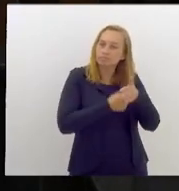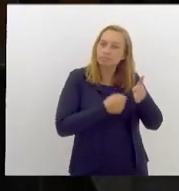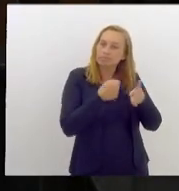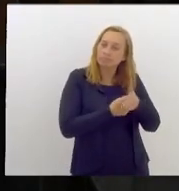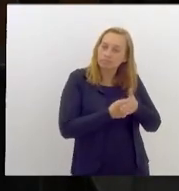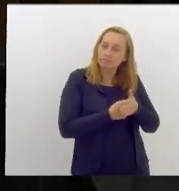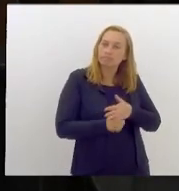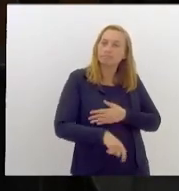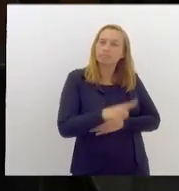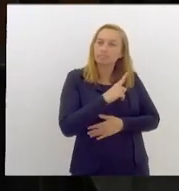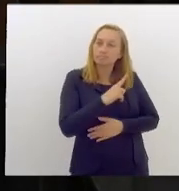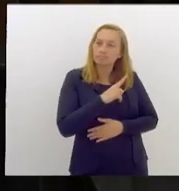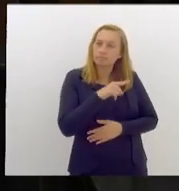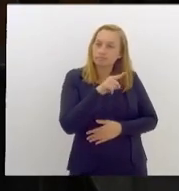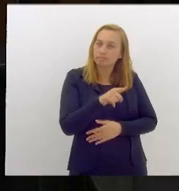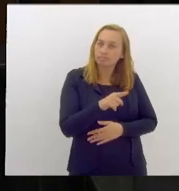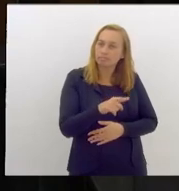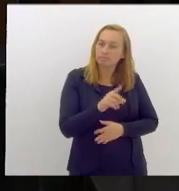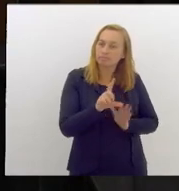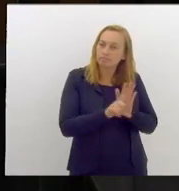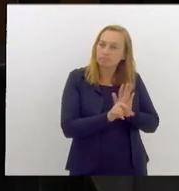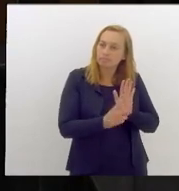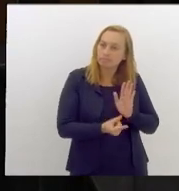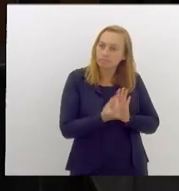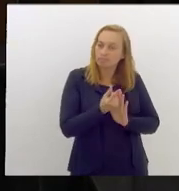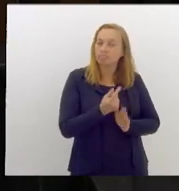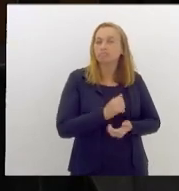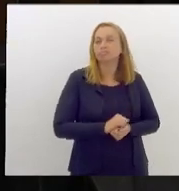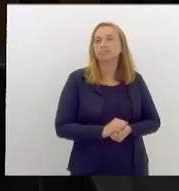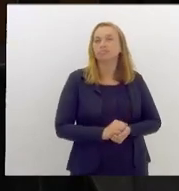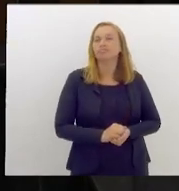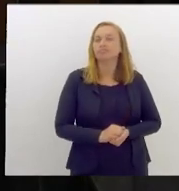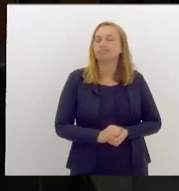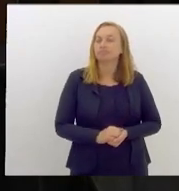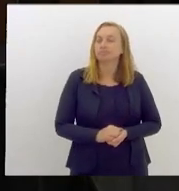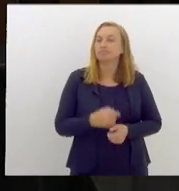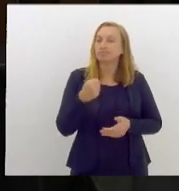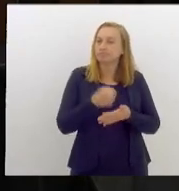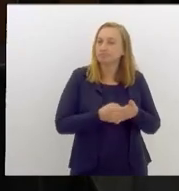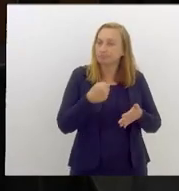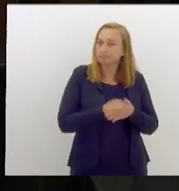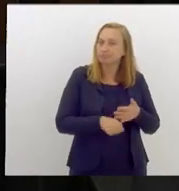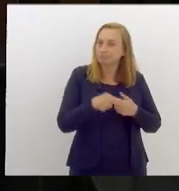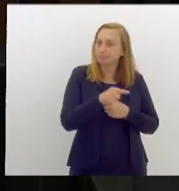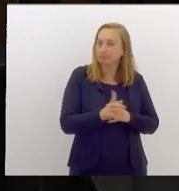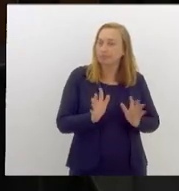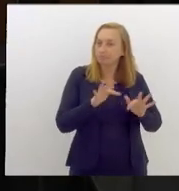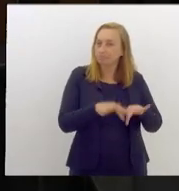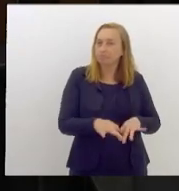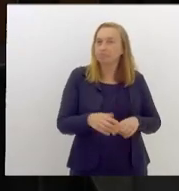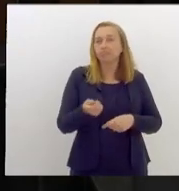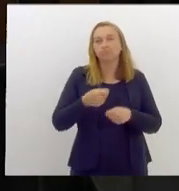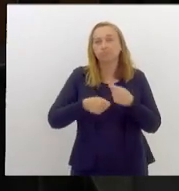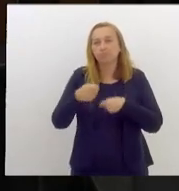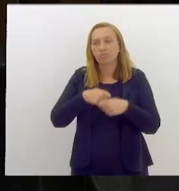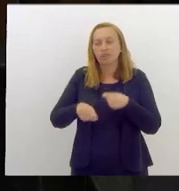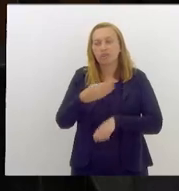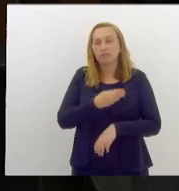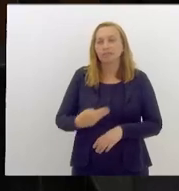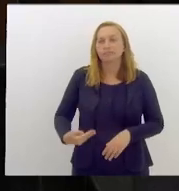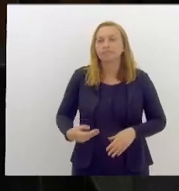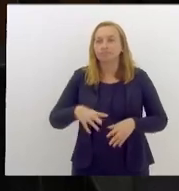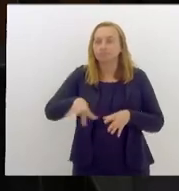estivesse na lua que a gente lutou aqui até o final para negociar com o governo